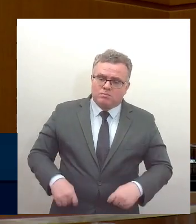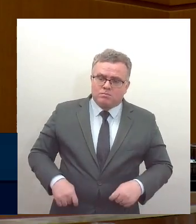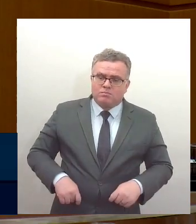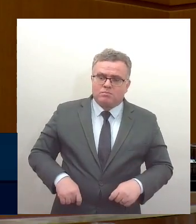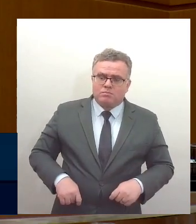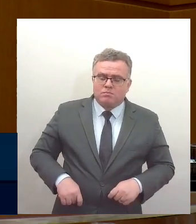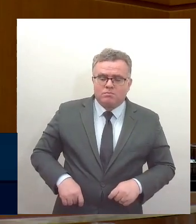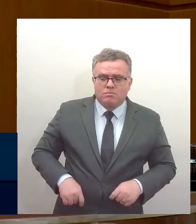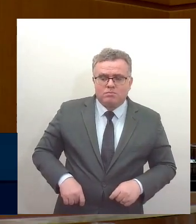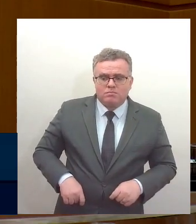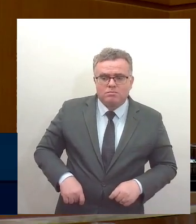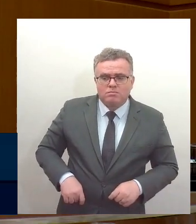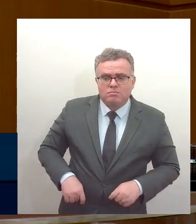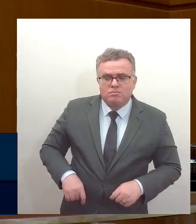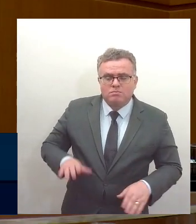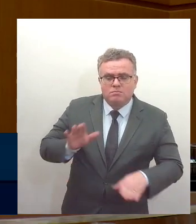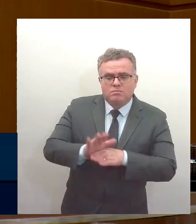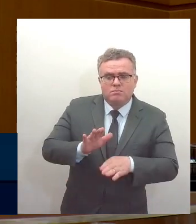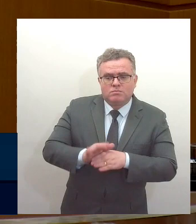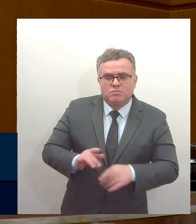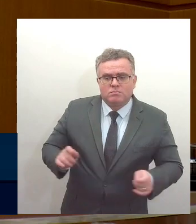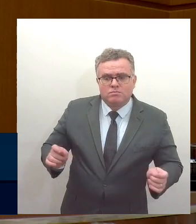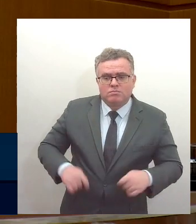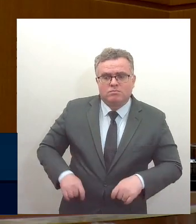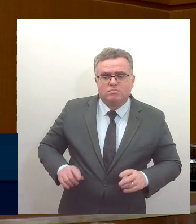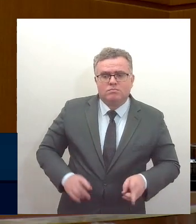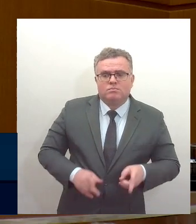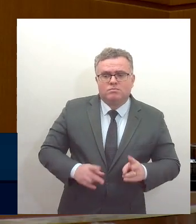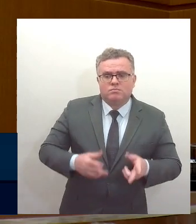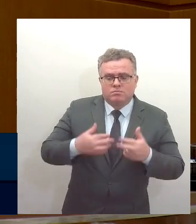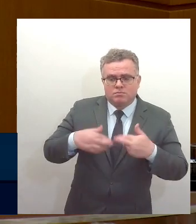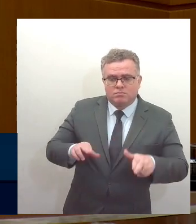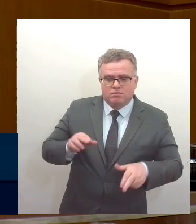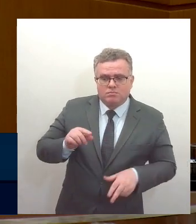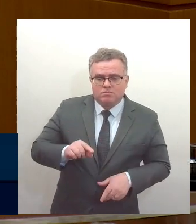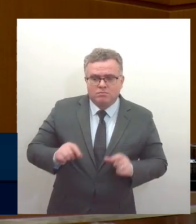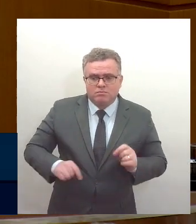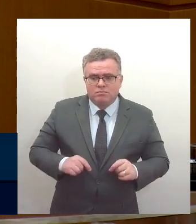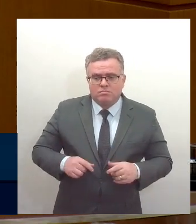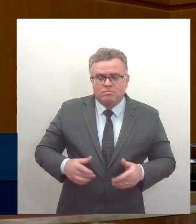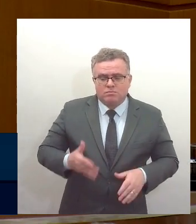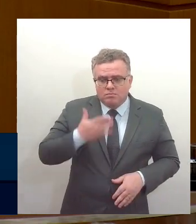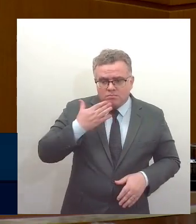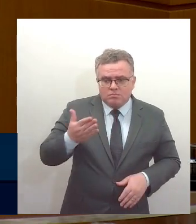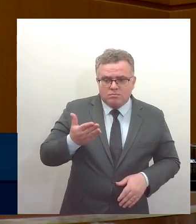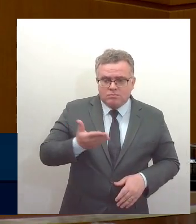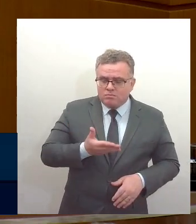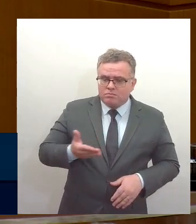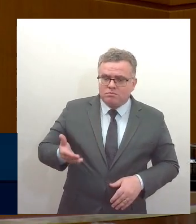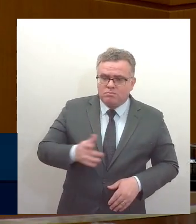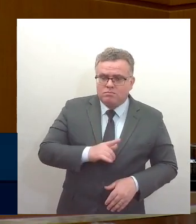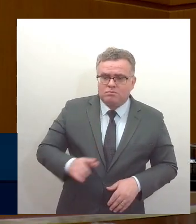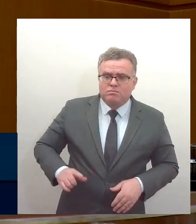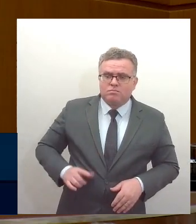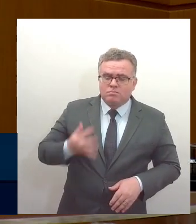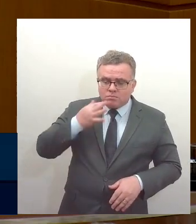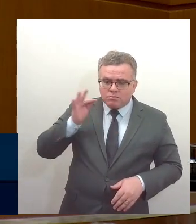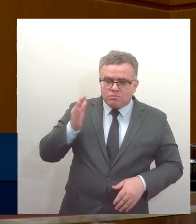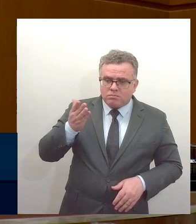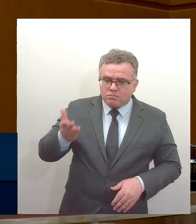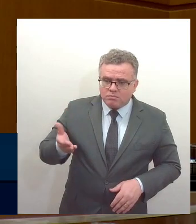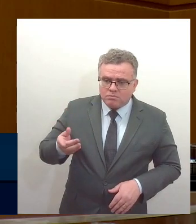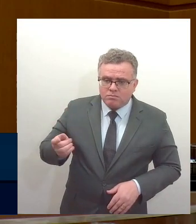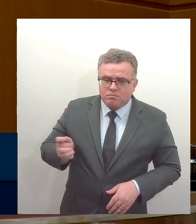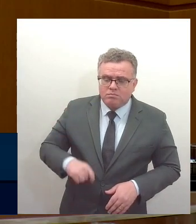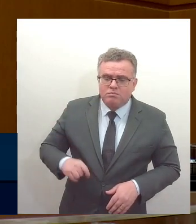aí sim vai resolver esse problema. E eu peço aqui até ao governador Fábio Mitidieri que ele mexa